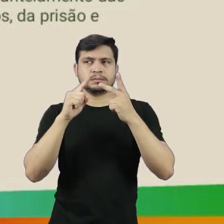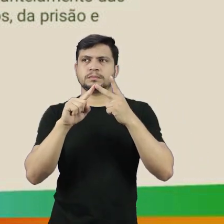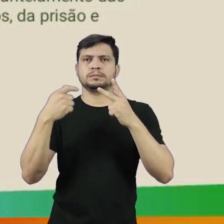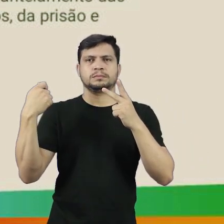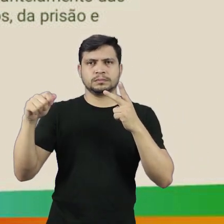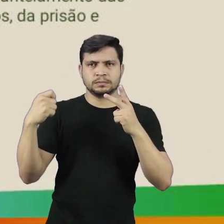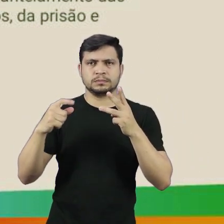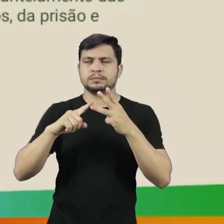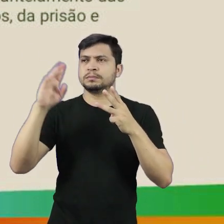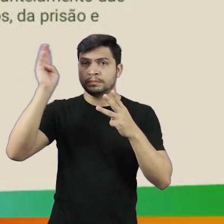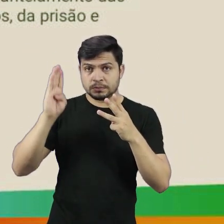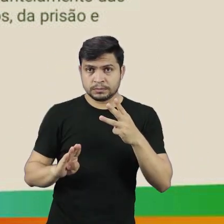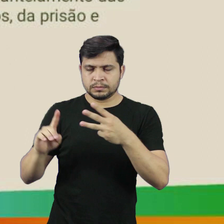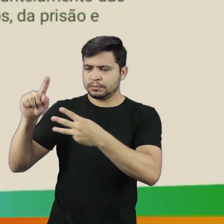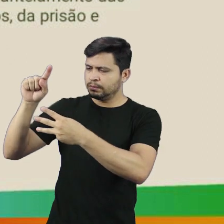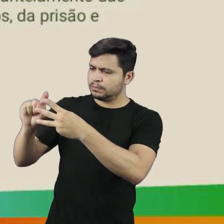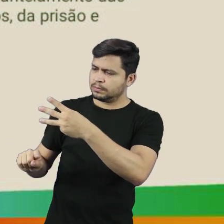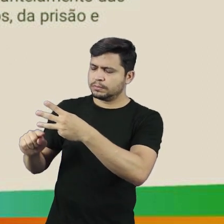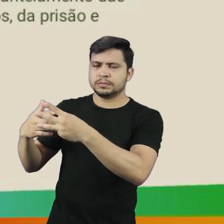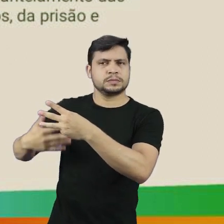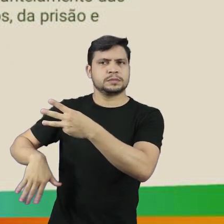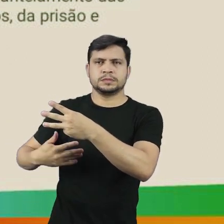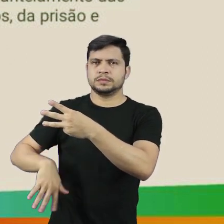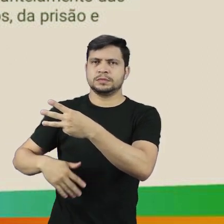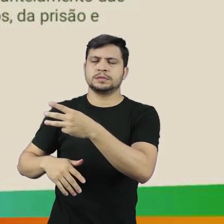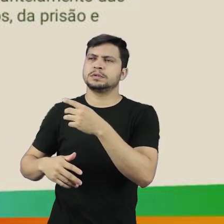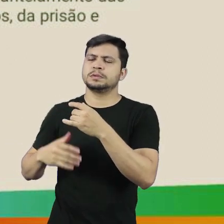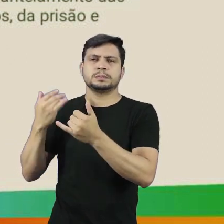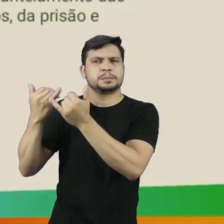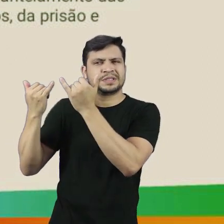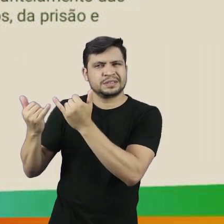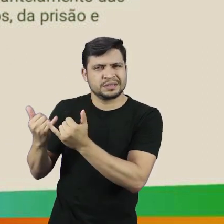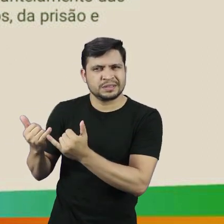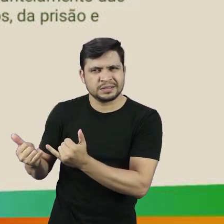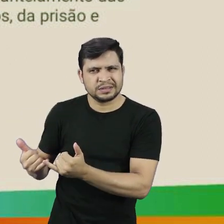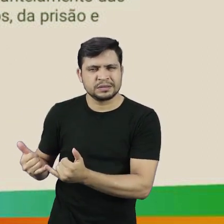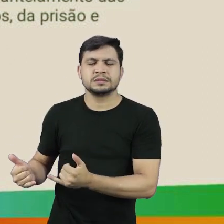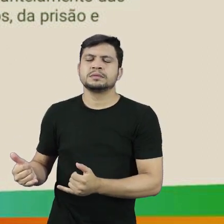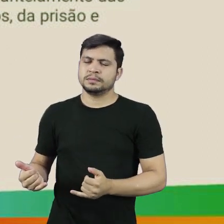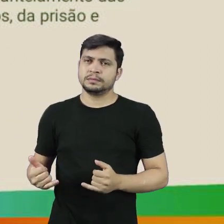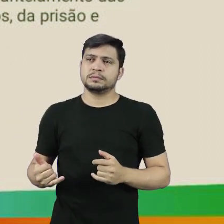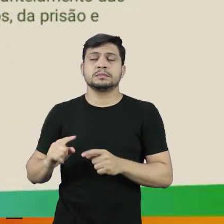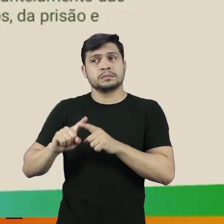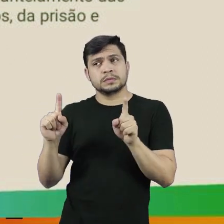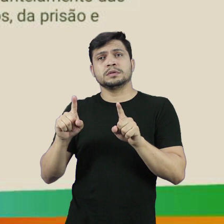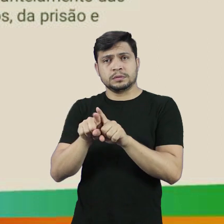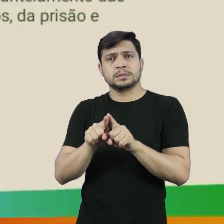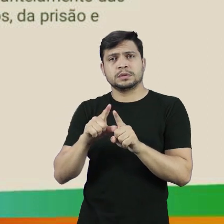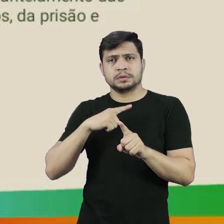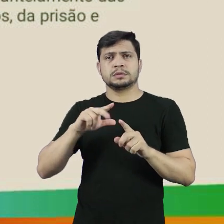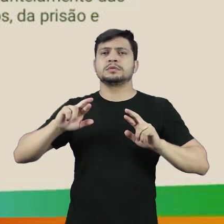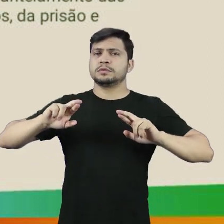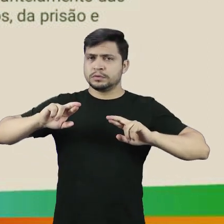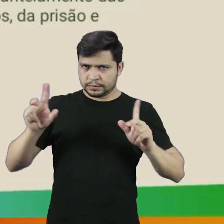tem aspectos e tem pontos que se tocam, mas tem histórias comuns também, né? Tem aspectos que se tocam, mas tem aspectos singulares